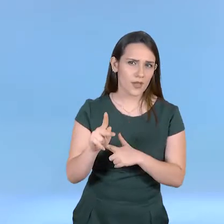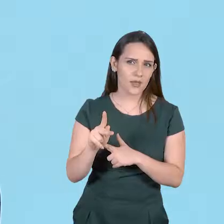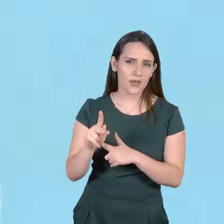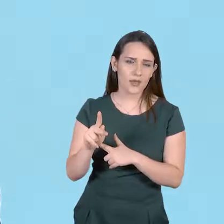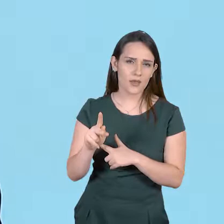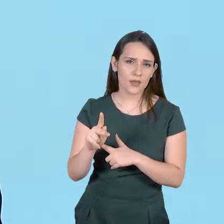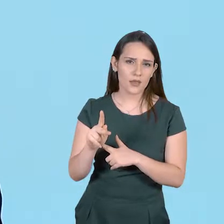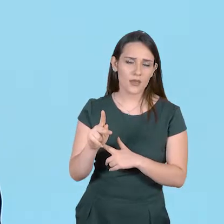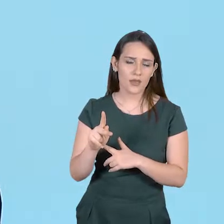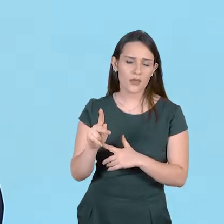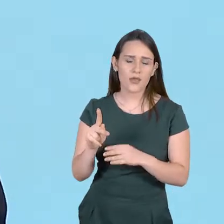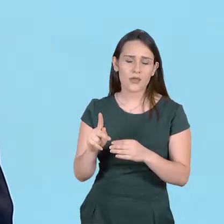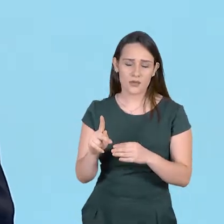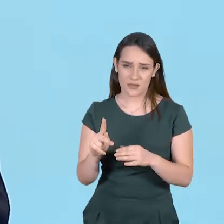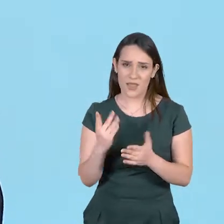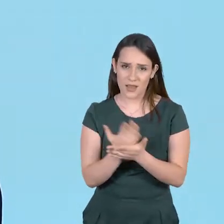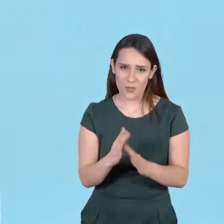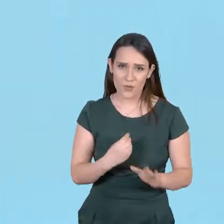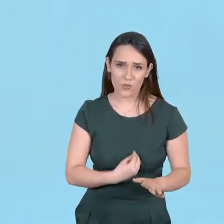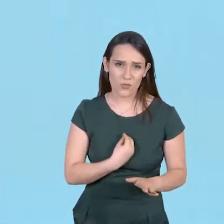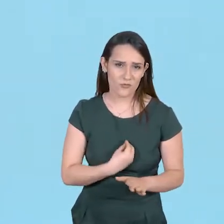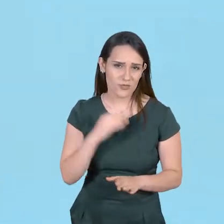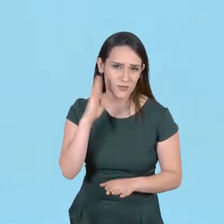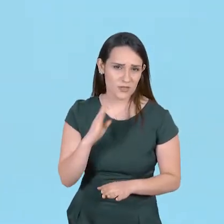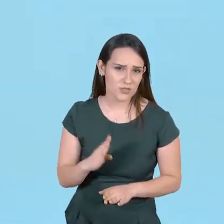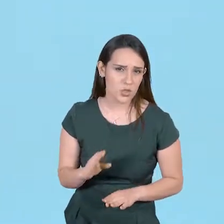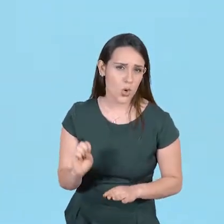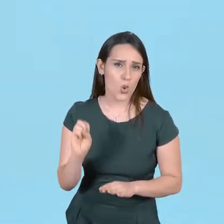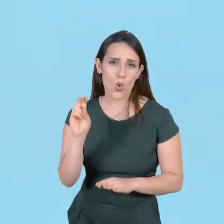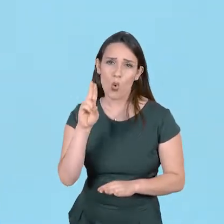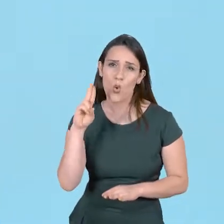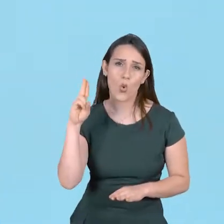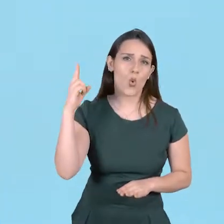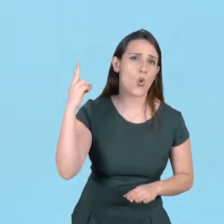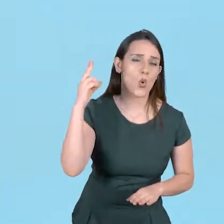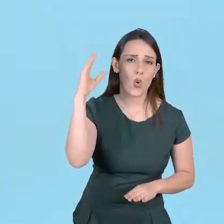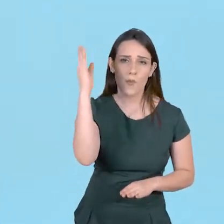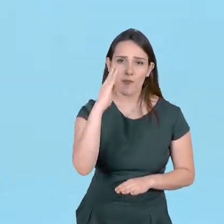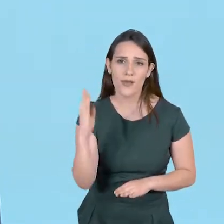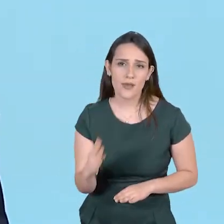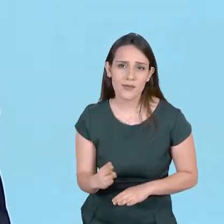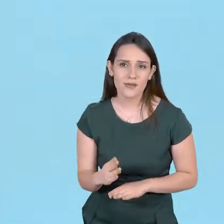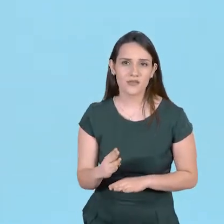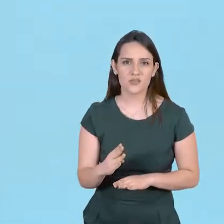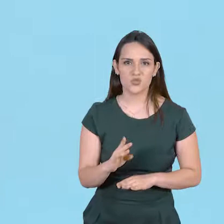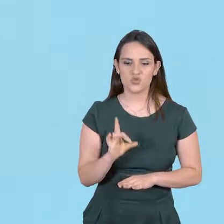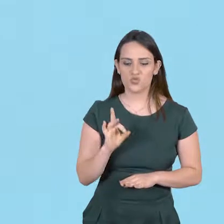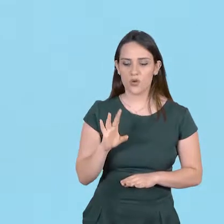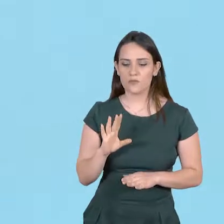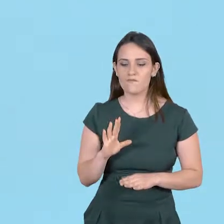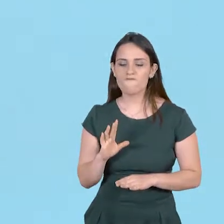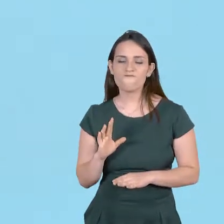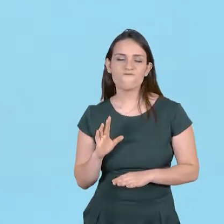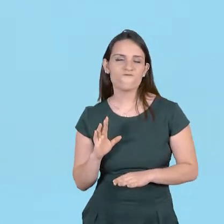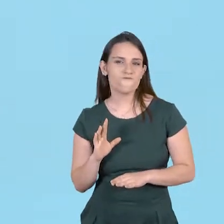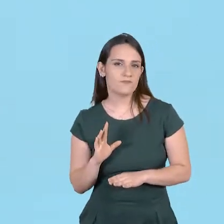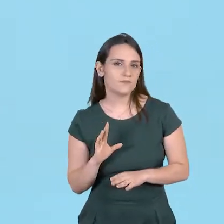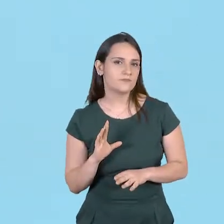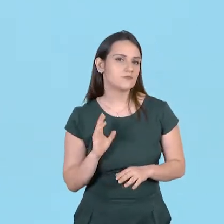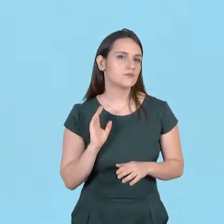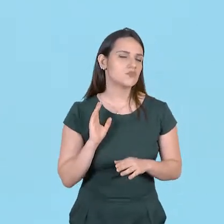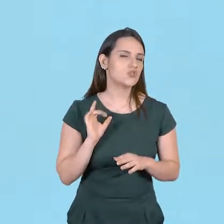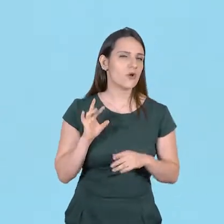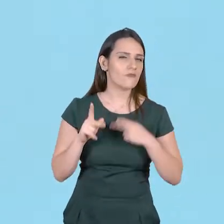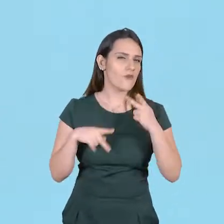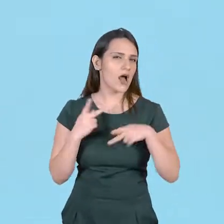Ou o Brasil está alimentando essa situação sem, por exemplo, fazer uma auditoria